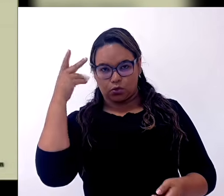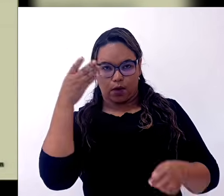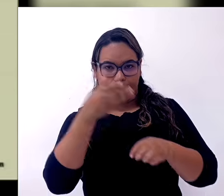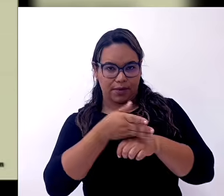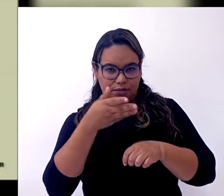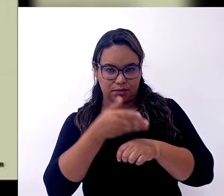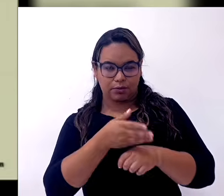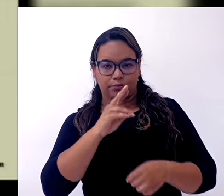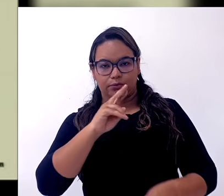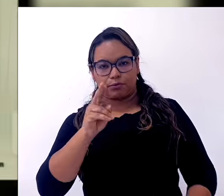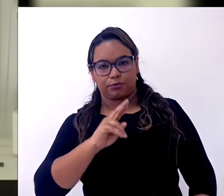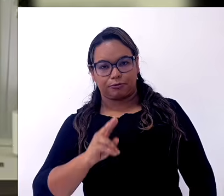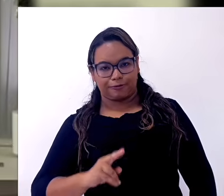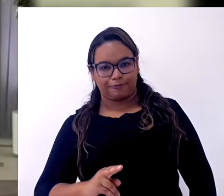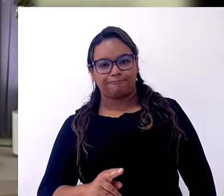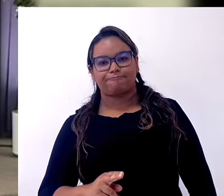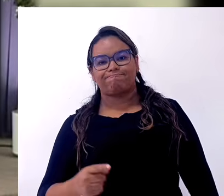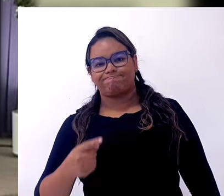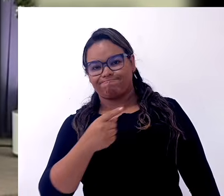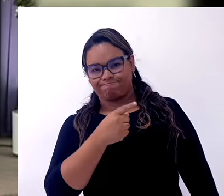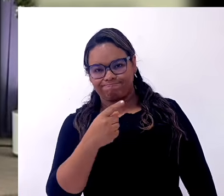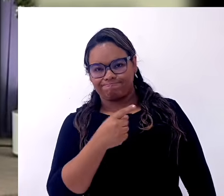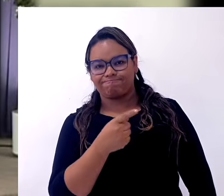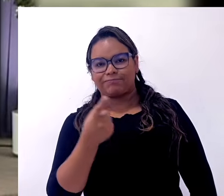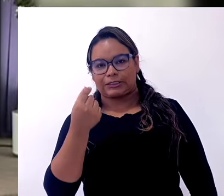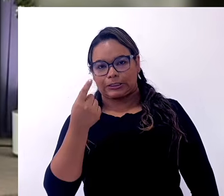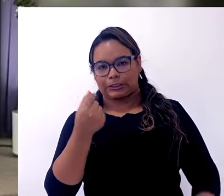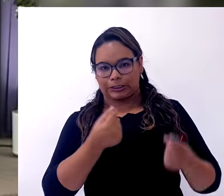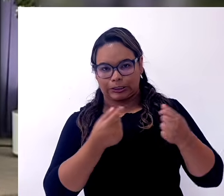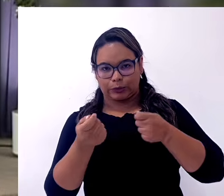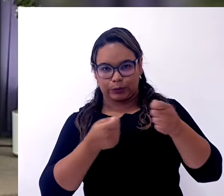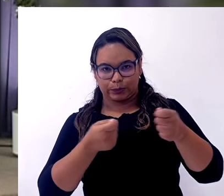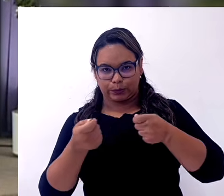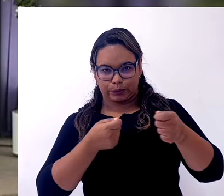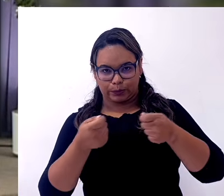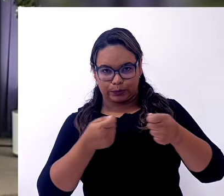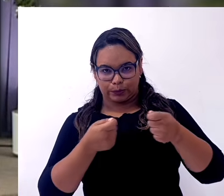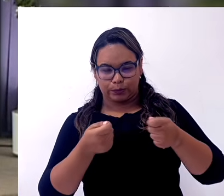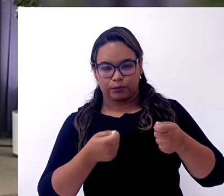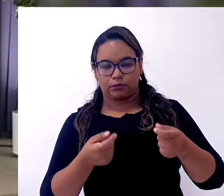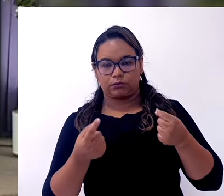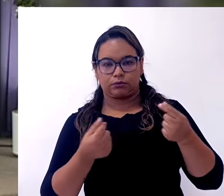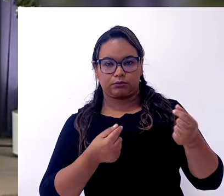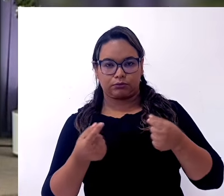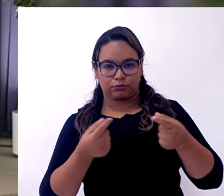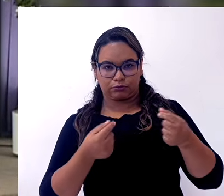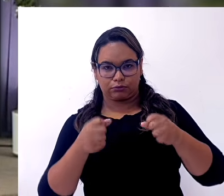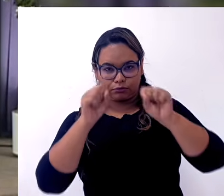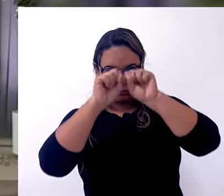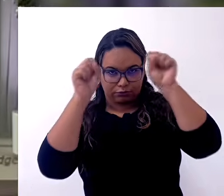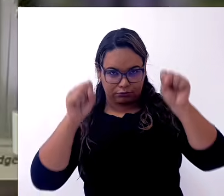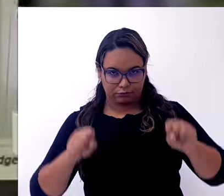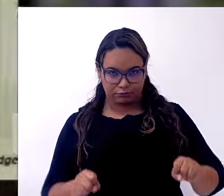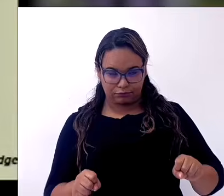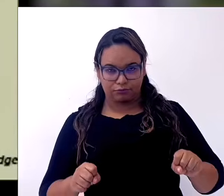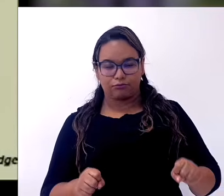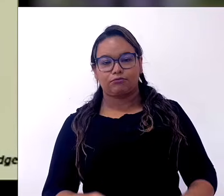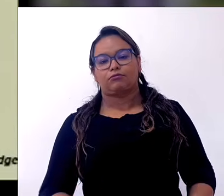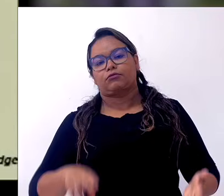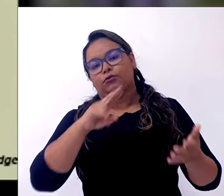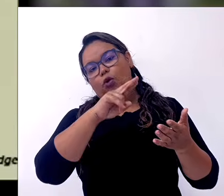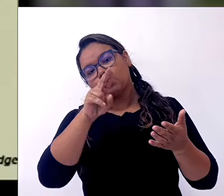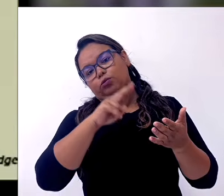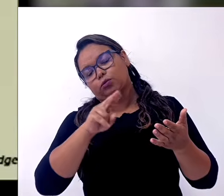são todos maçons de grau 33. Cavaleiros de Malta, Bilderbergers, o Comitê dos